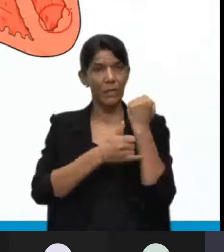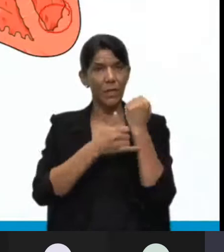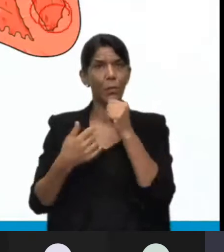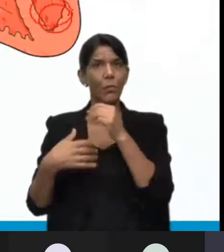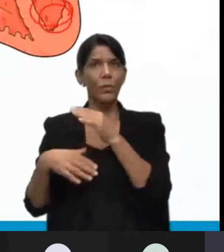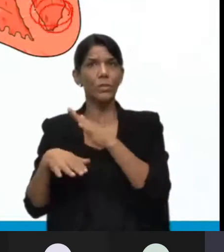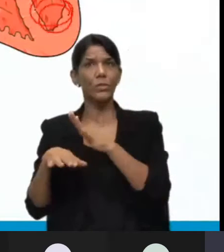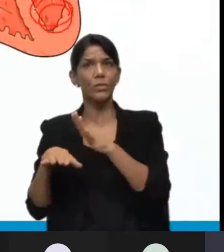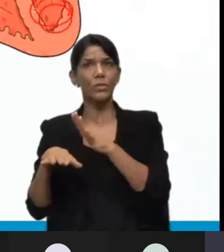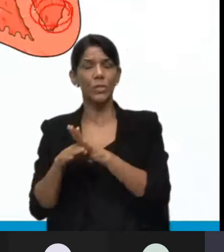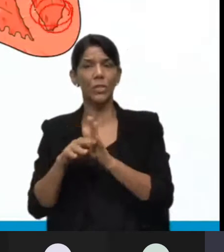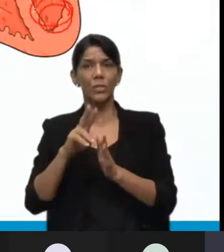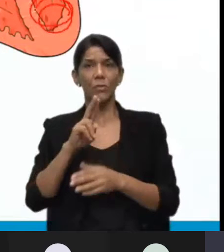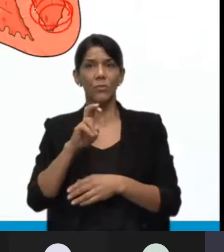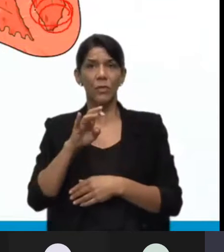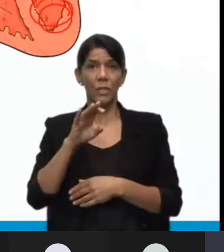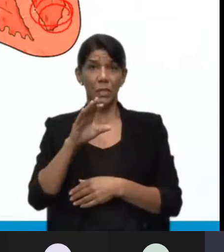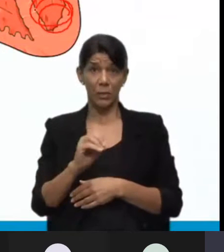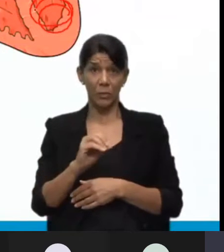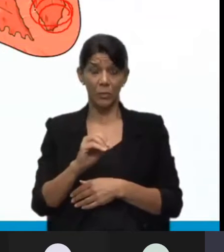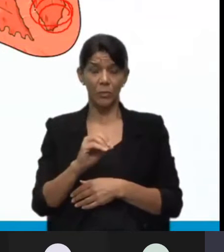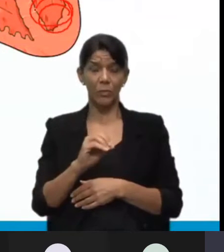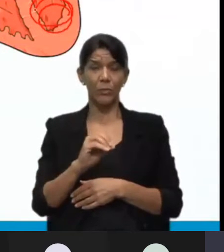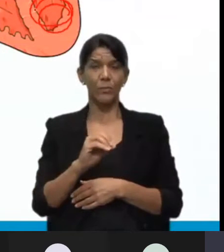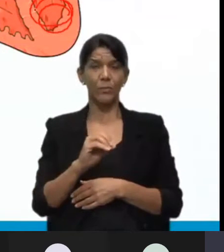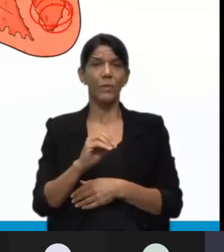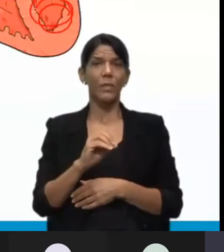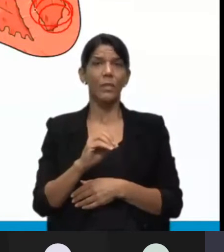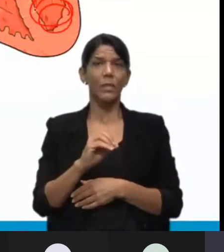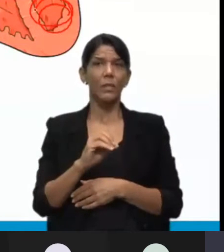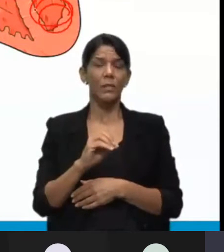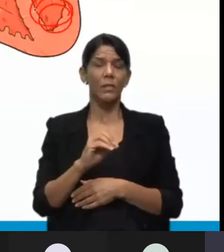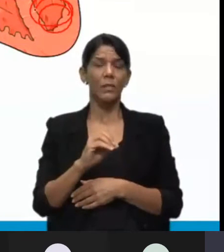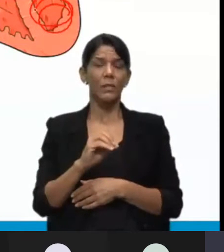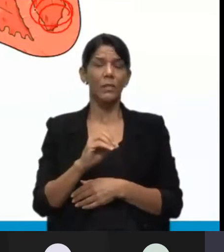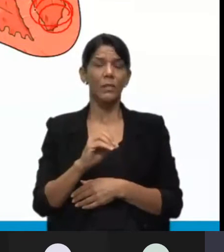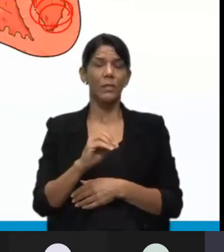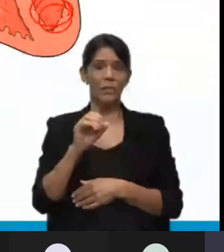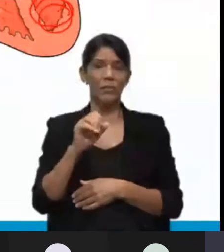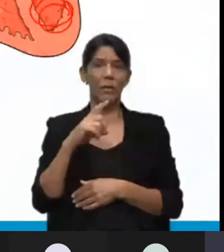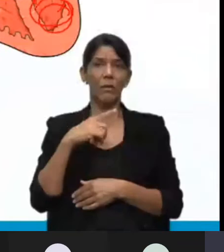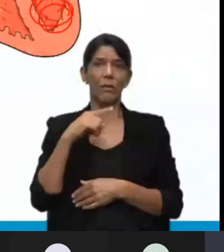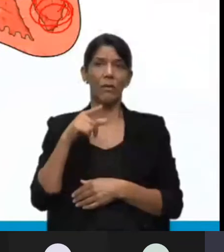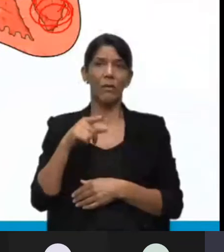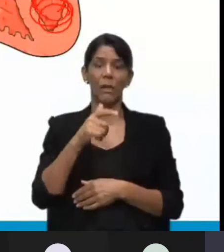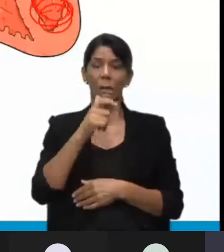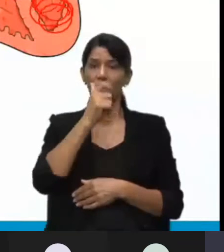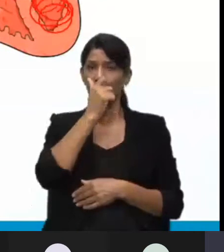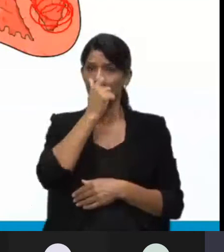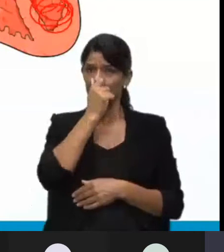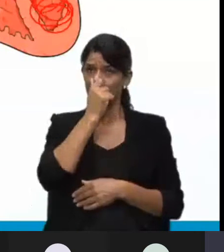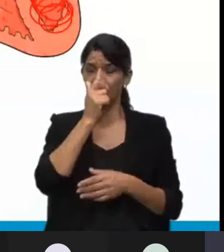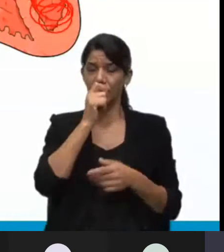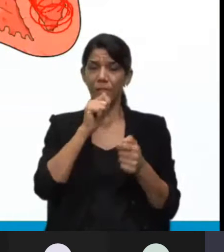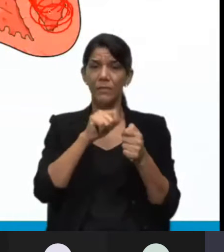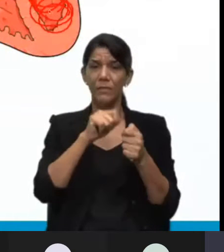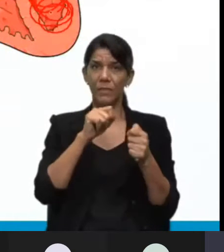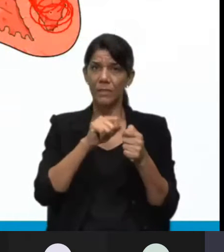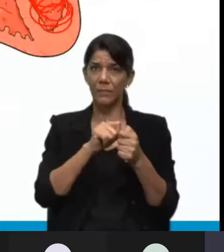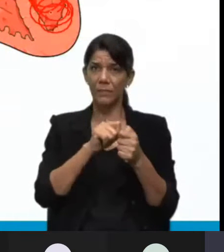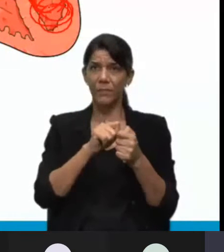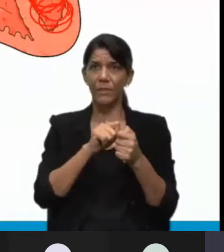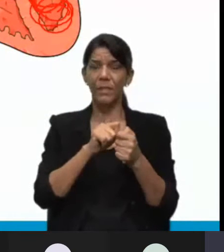ele chega aqui no ventrículo, da artéria não, da válvula, desculpa, quando ele chega no ventrículo, essa pressão que ele vai exercendo